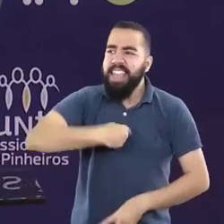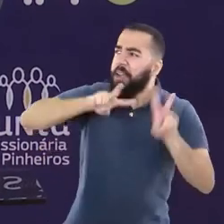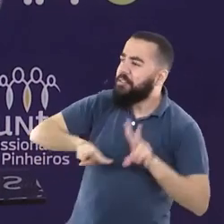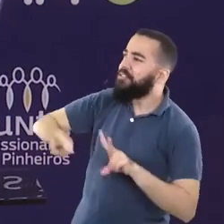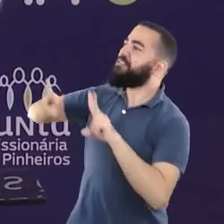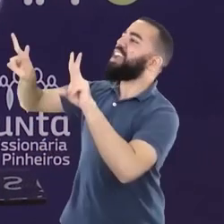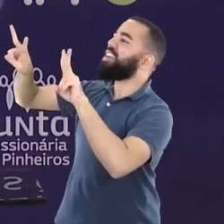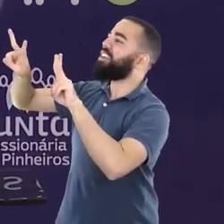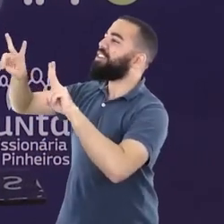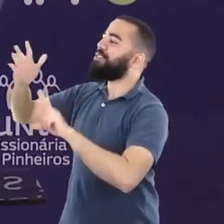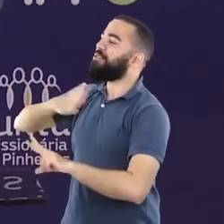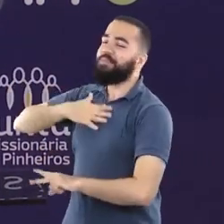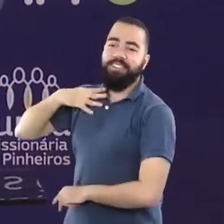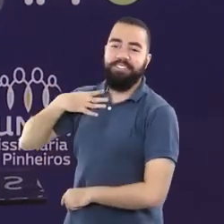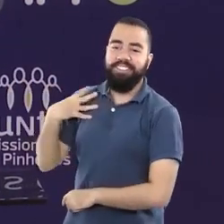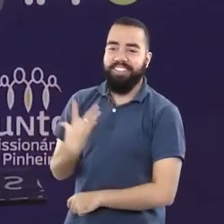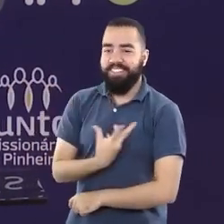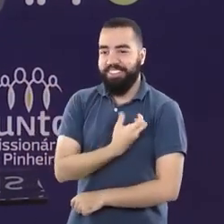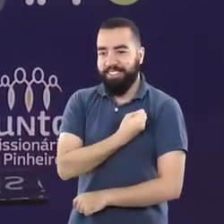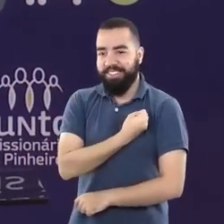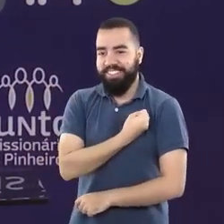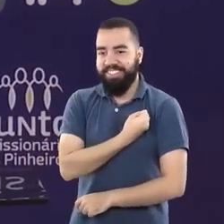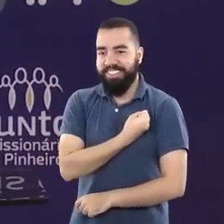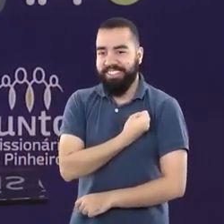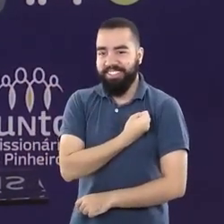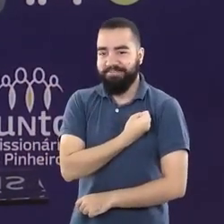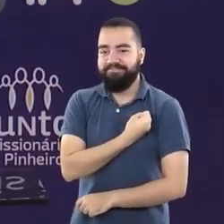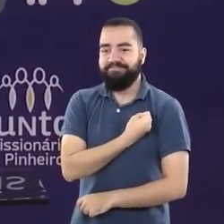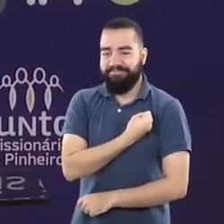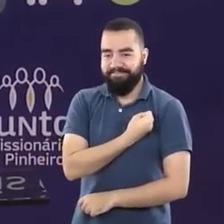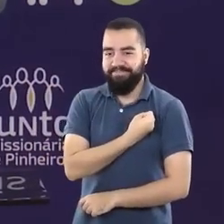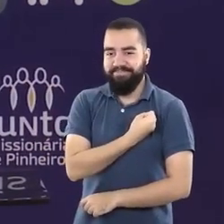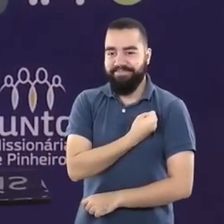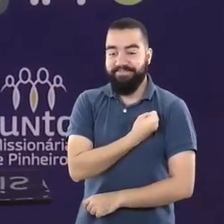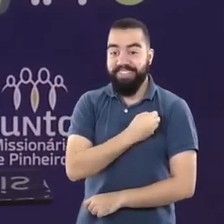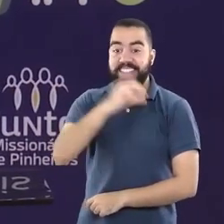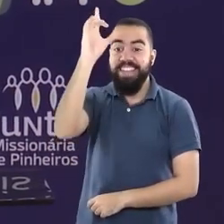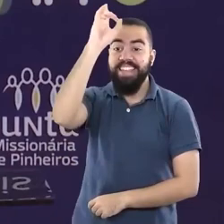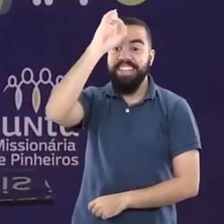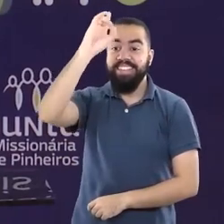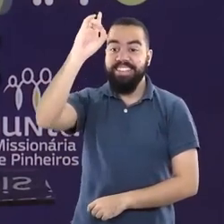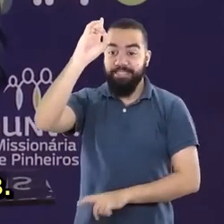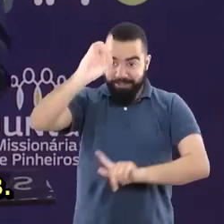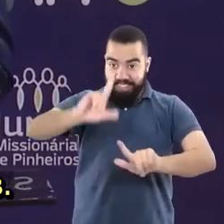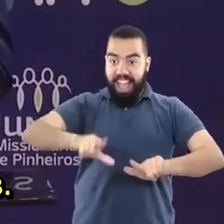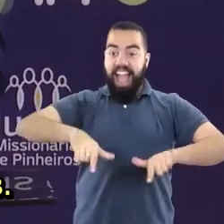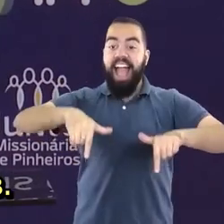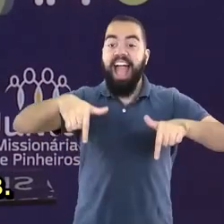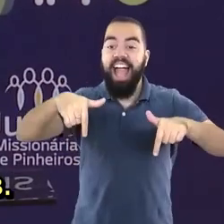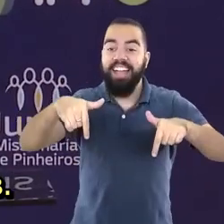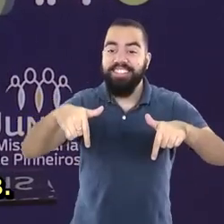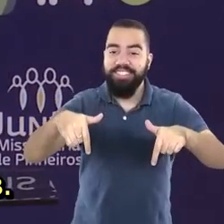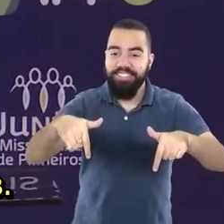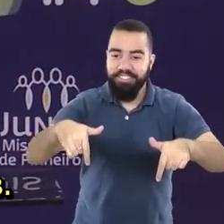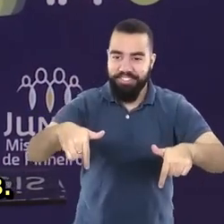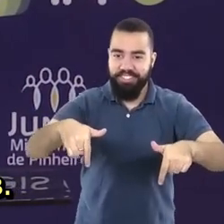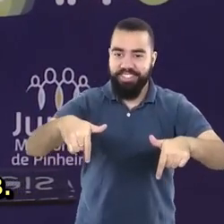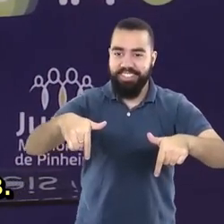meu Redentor. E então, Deus rompe o silêncio, e